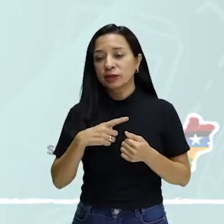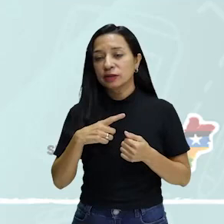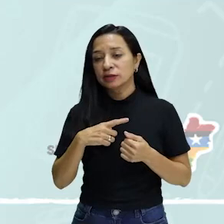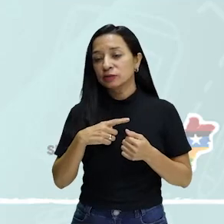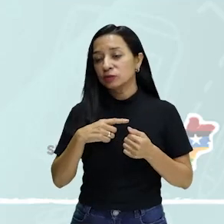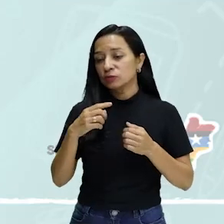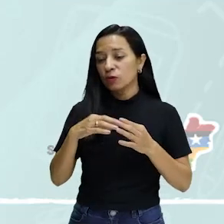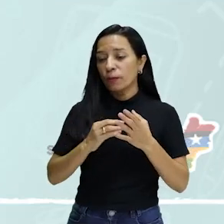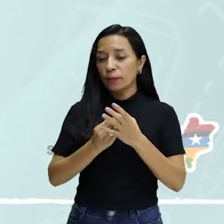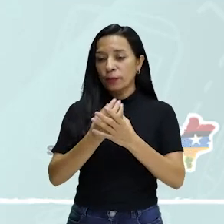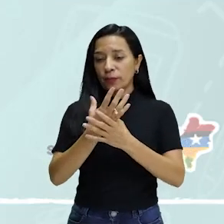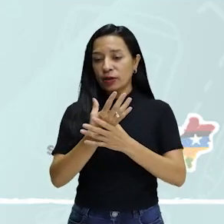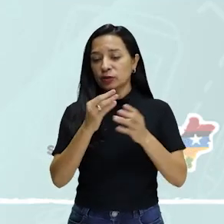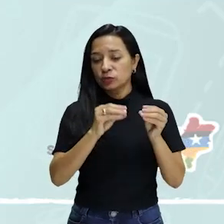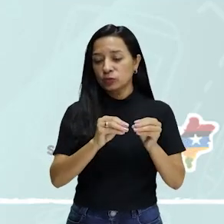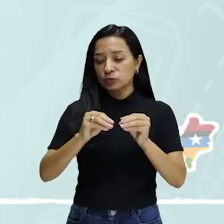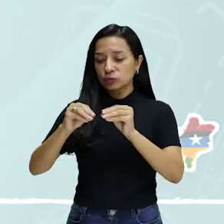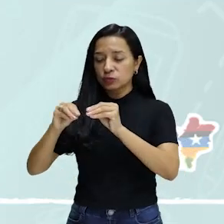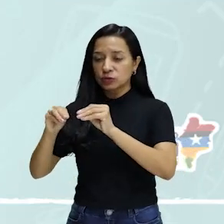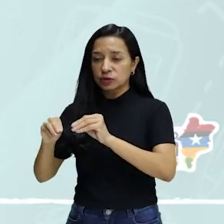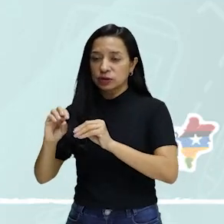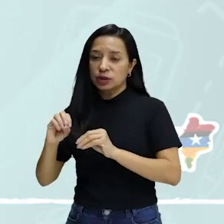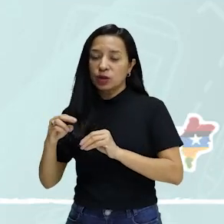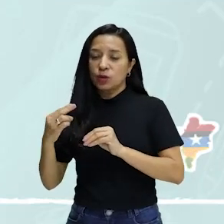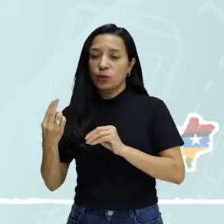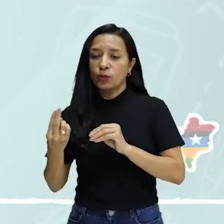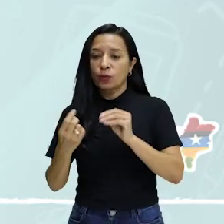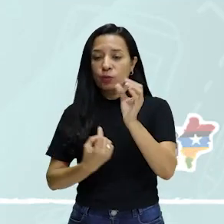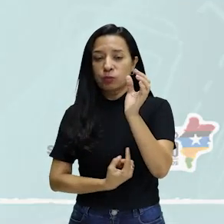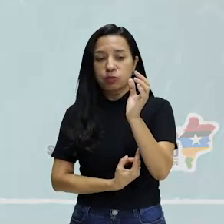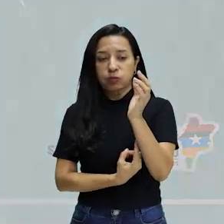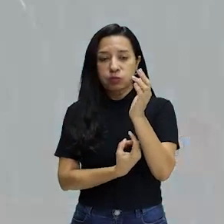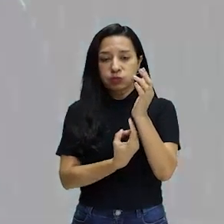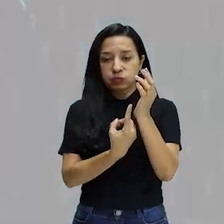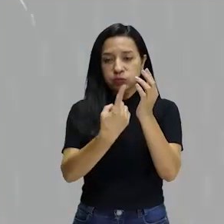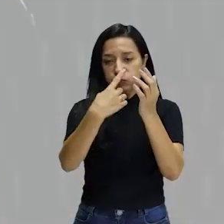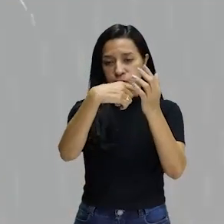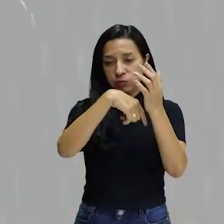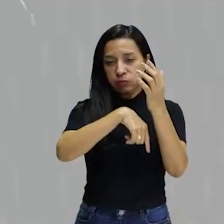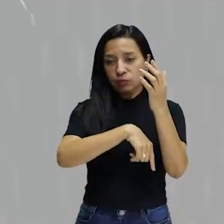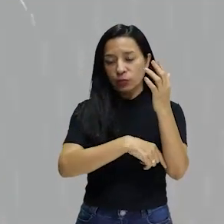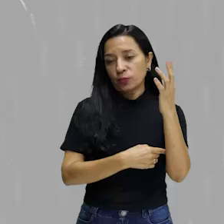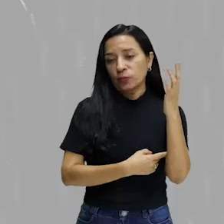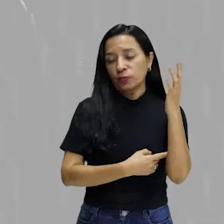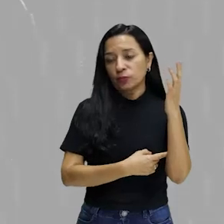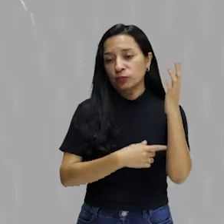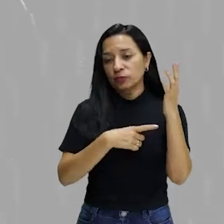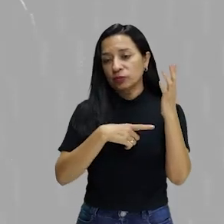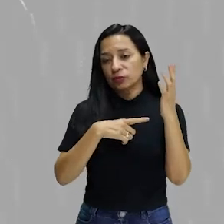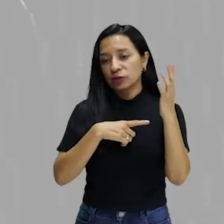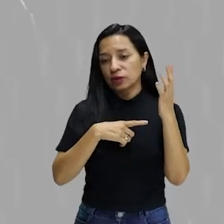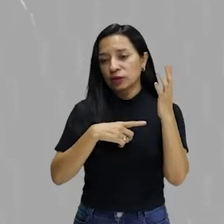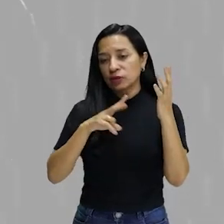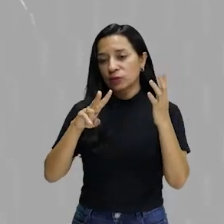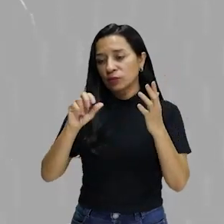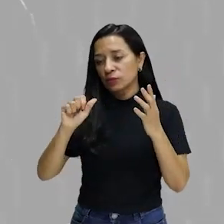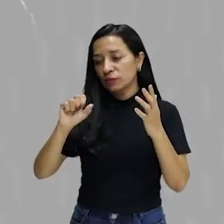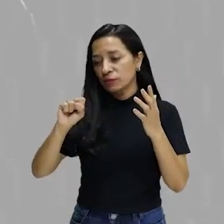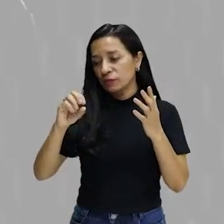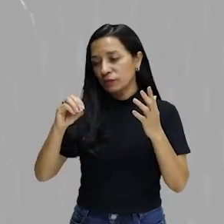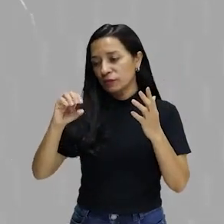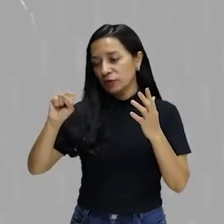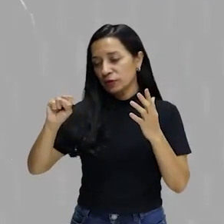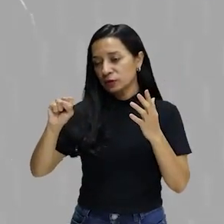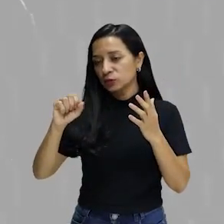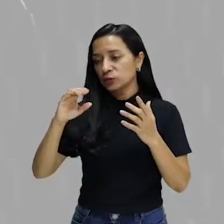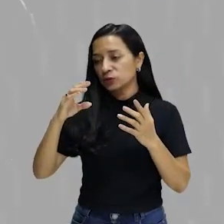parte de transporte, ou transporte vascular, né? Que é promovido pelos vasos xilema